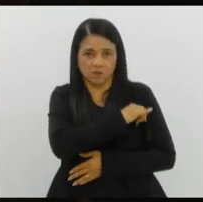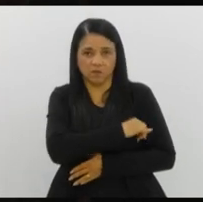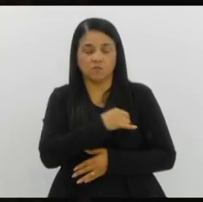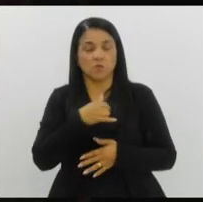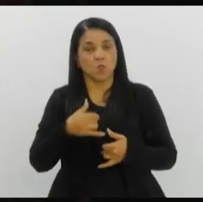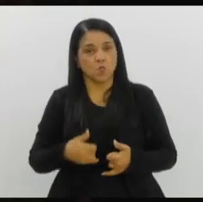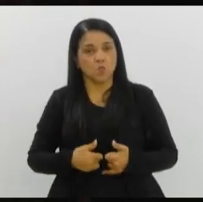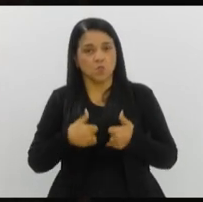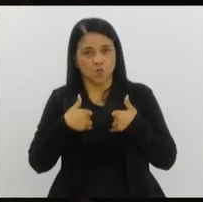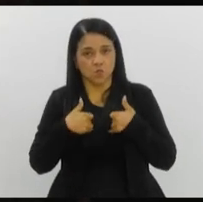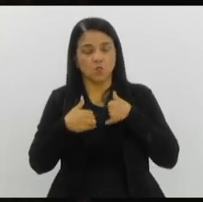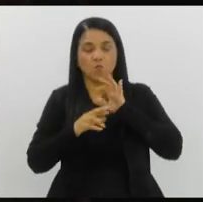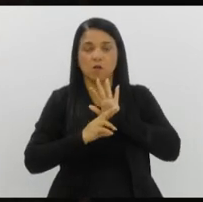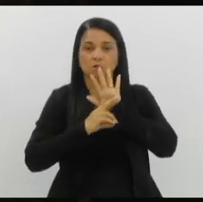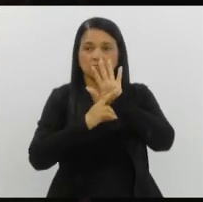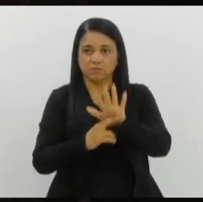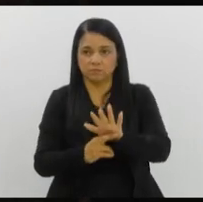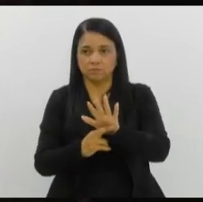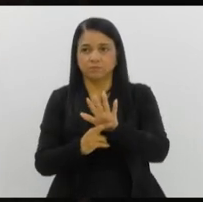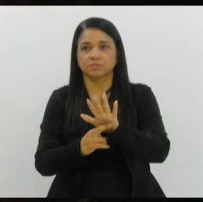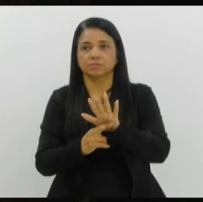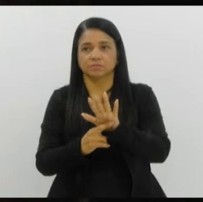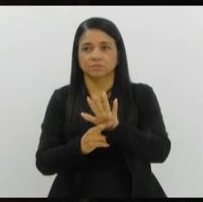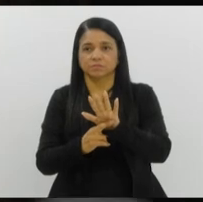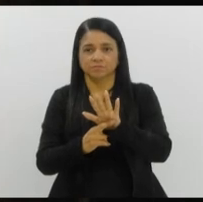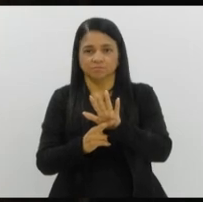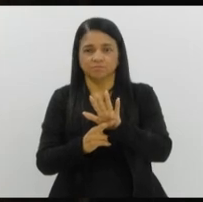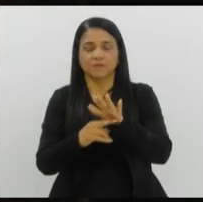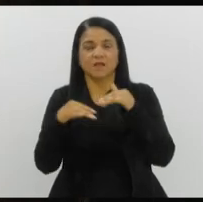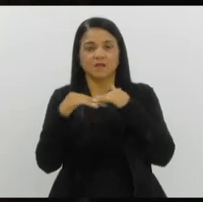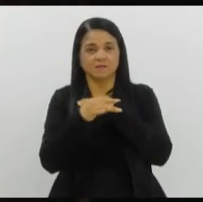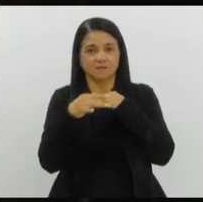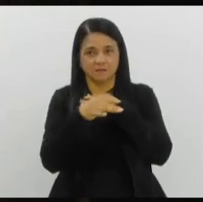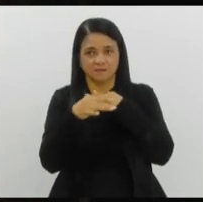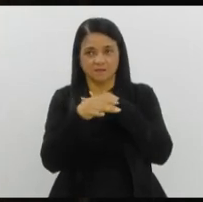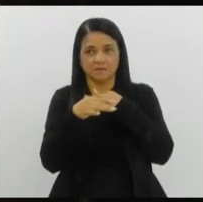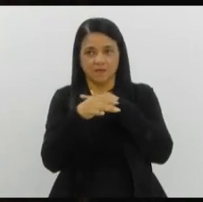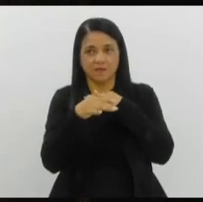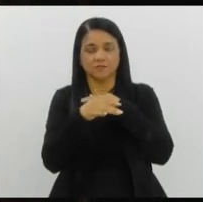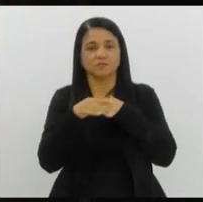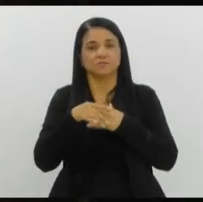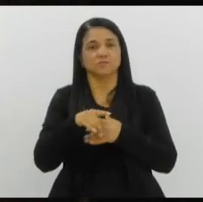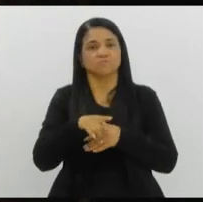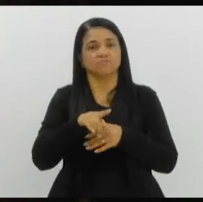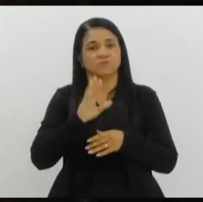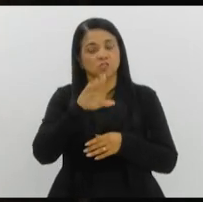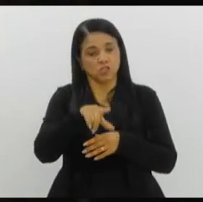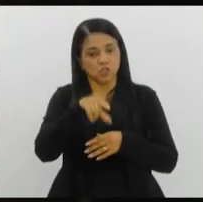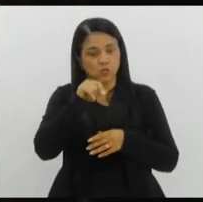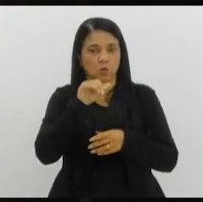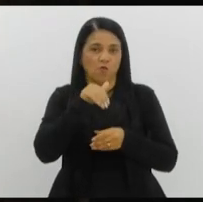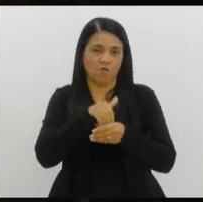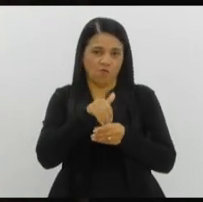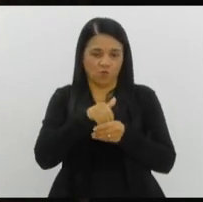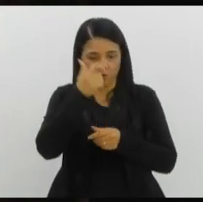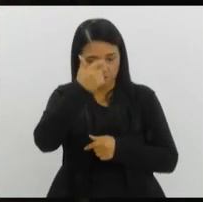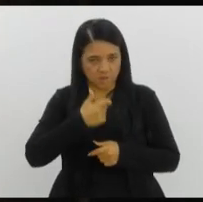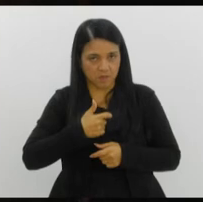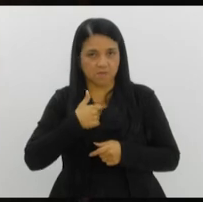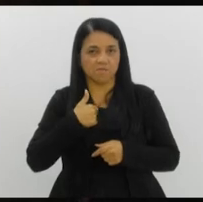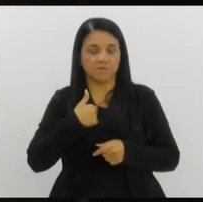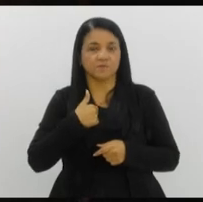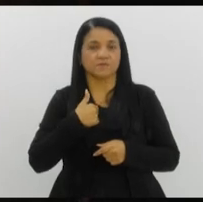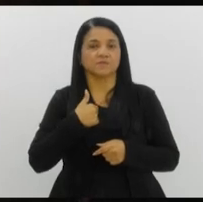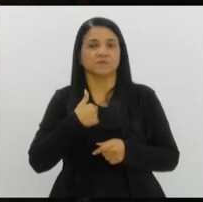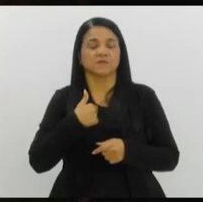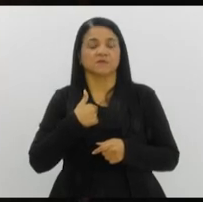poder representar, né, a cidade que me escolheu, né, praticamente, né, toda a votação